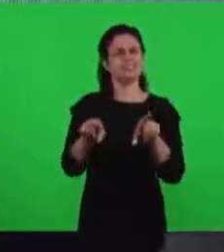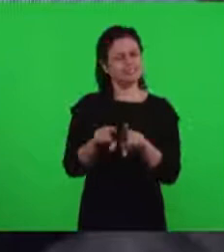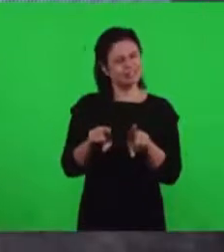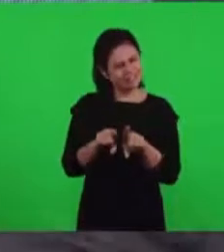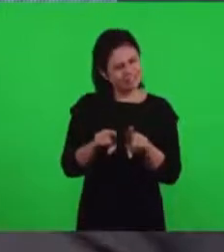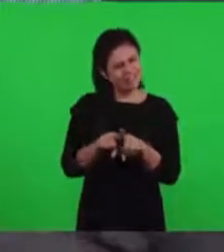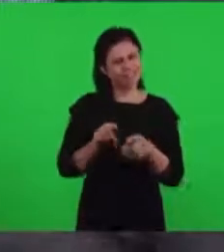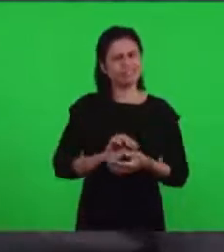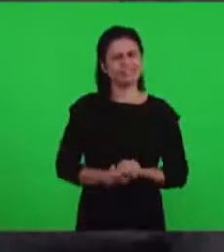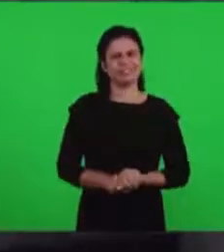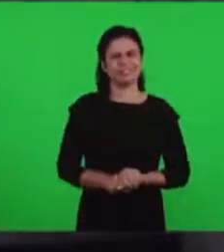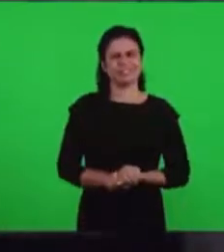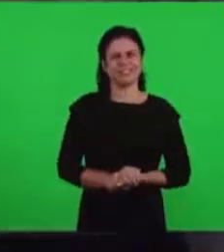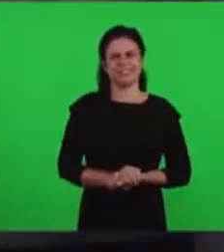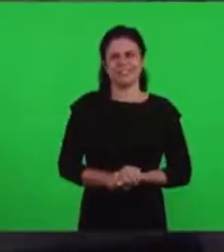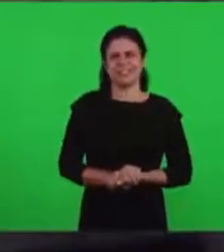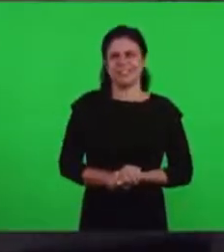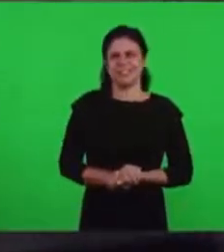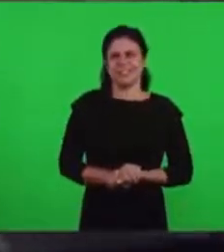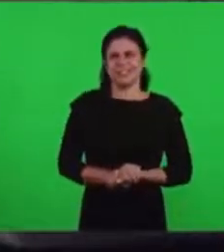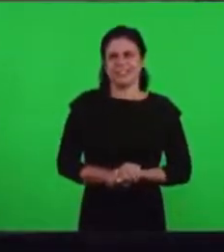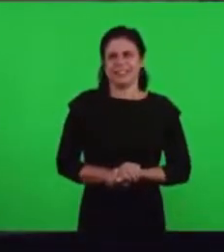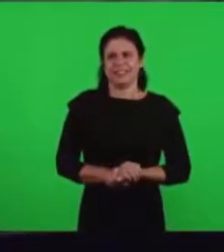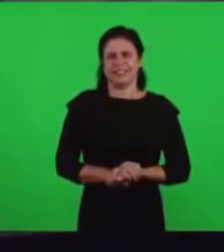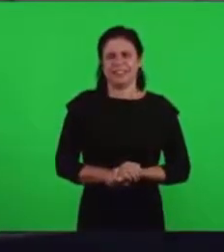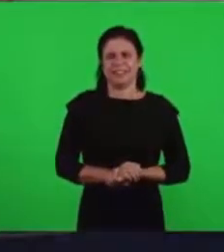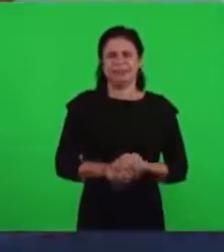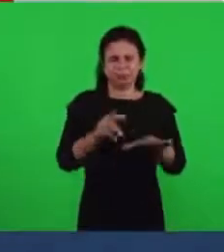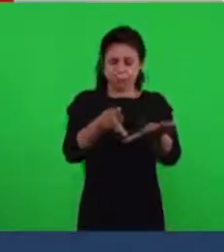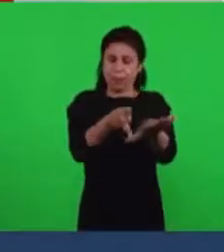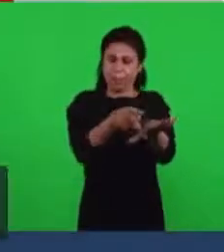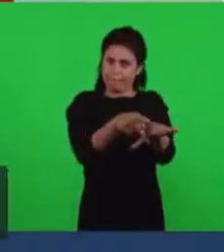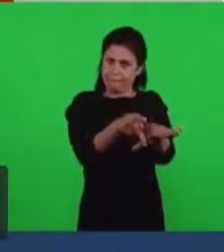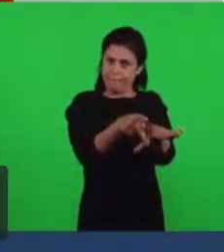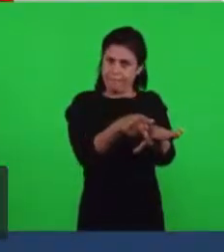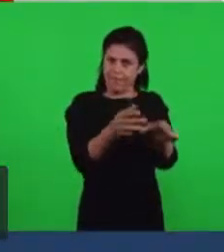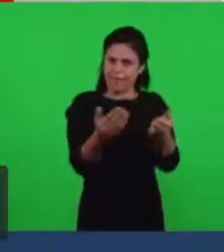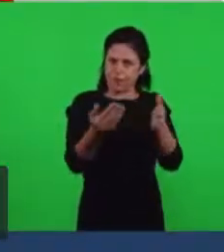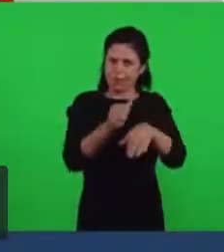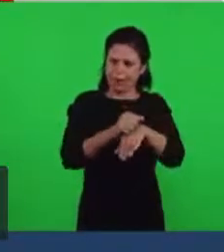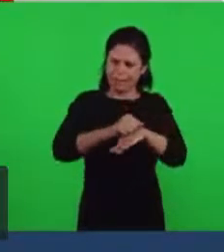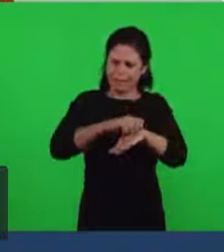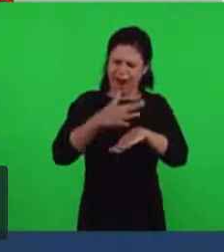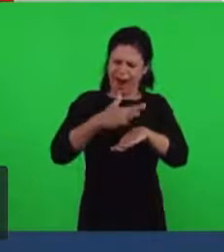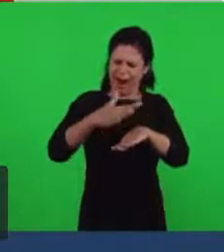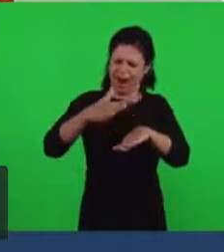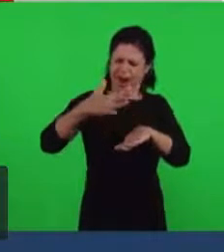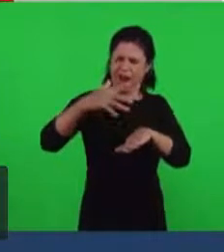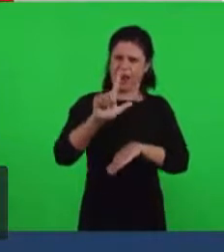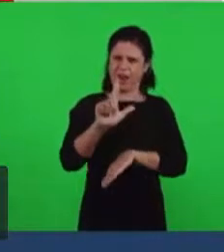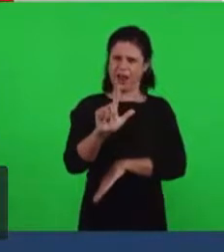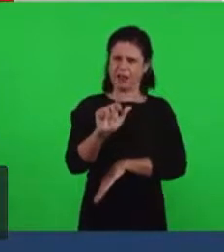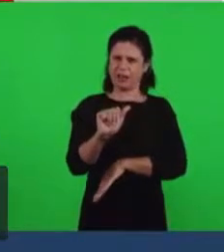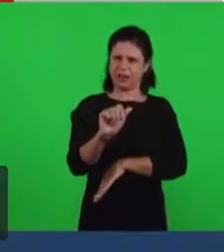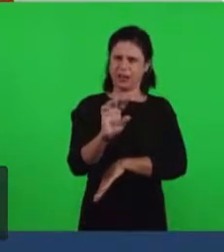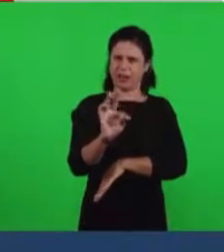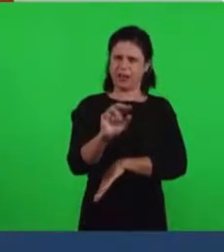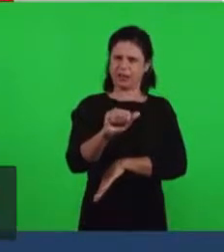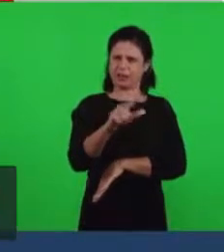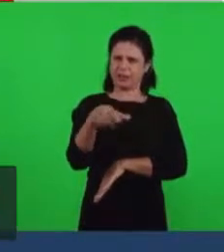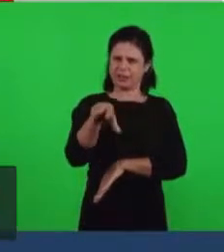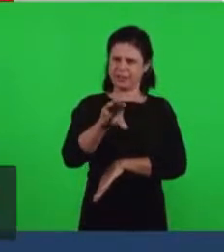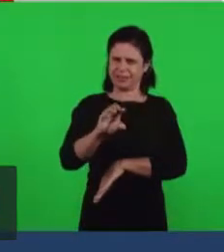voltando aqui para a ambos pé semelhante ela tão reluzente e ele continua escrevendo